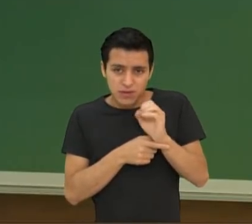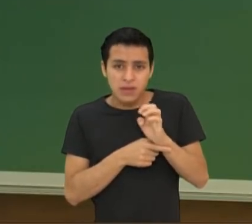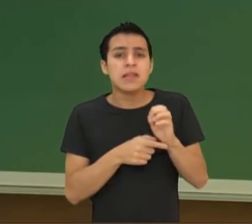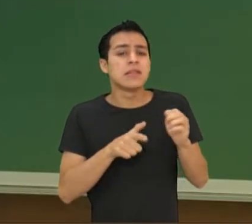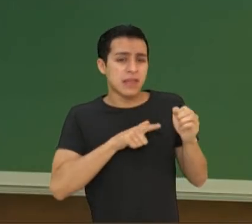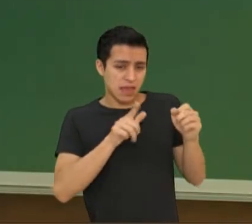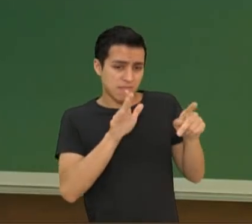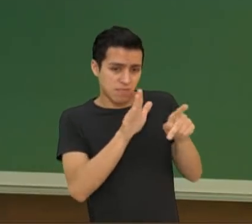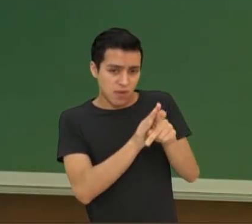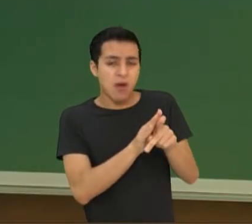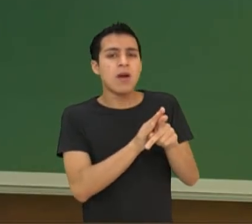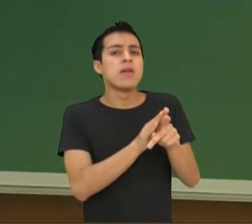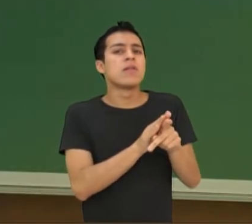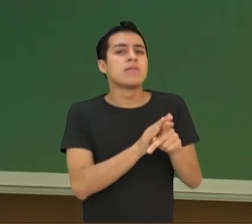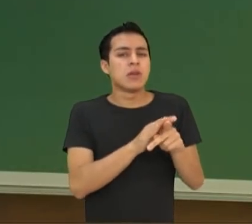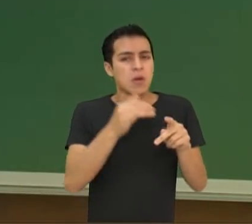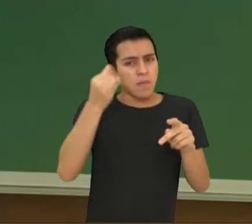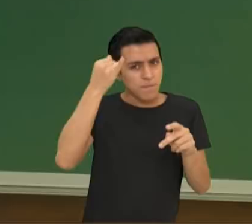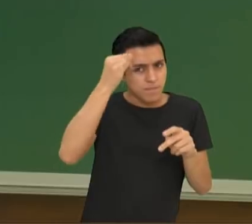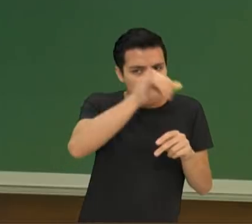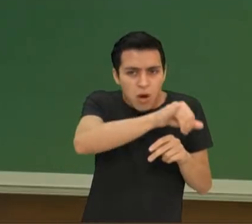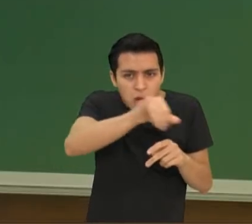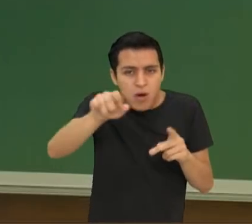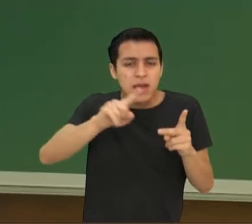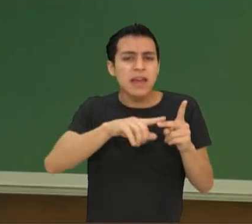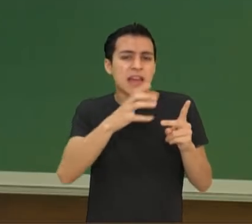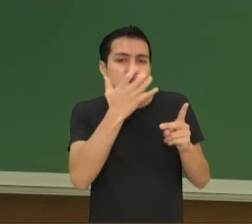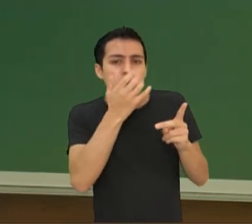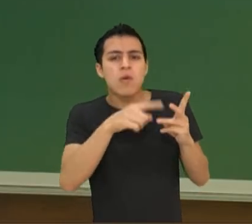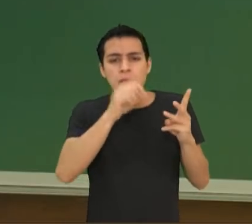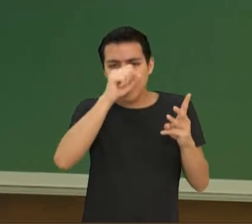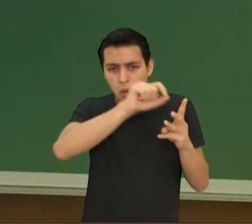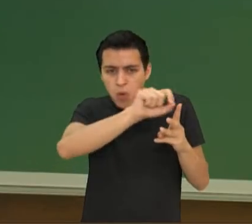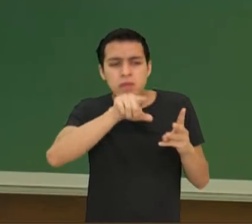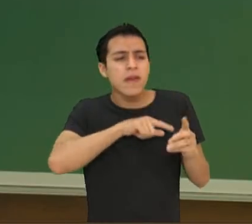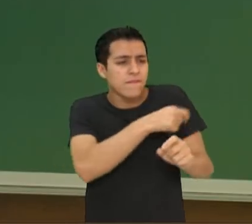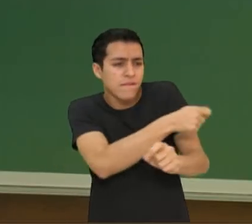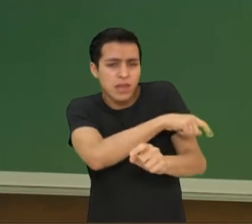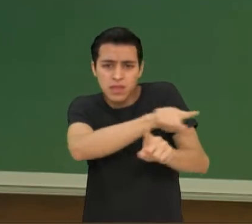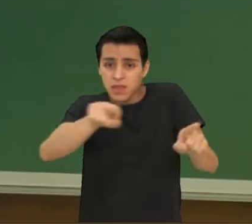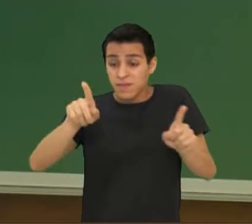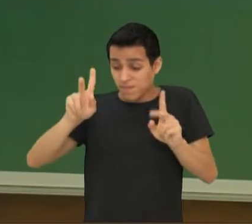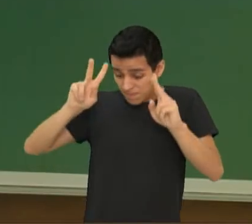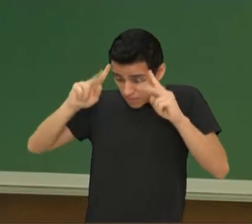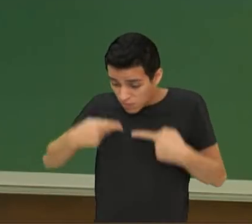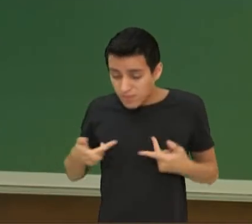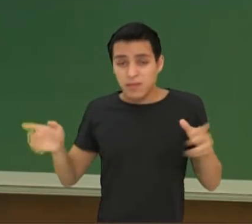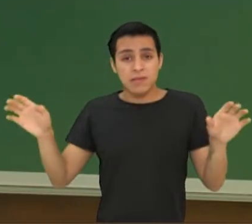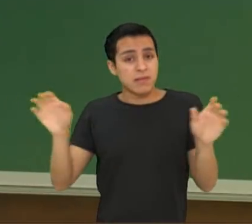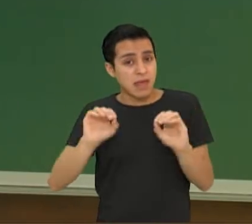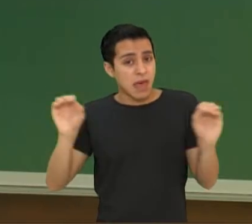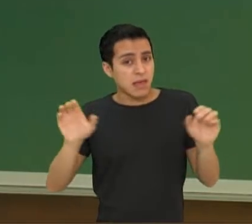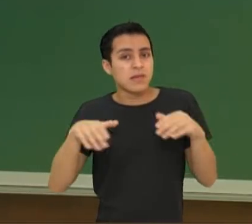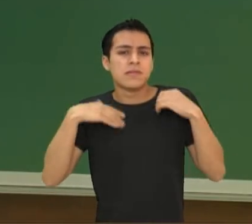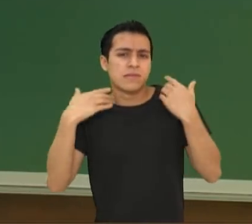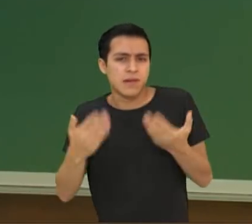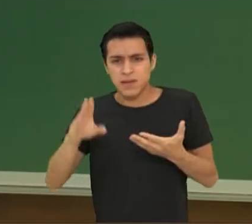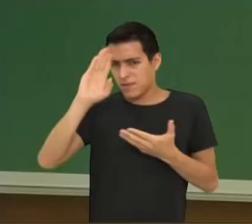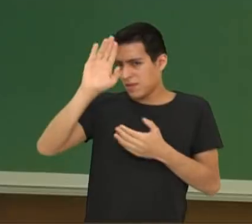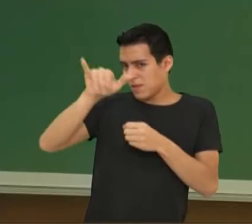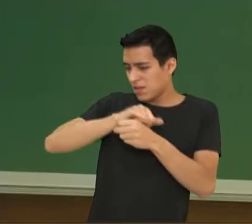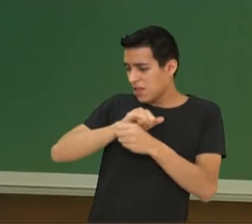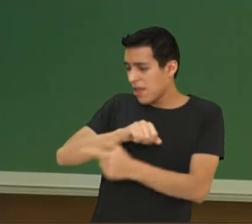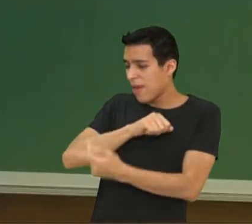cachorro, para bovinos e para porcos, mas não existe para ser humano. Então, o principal meio